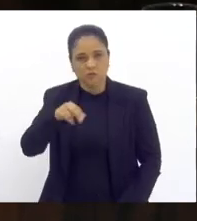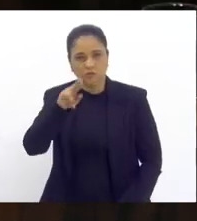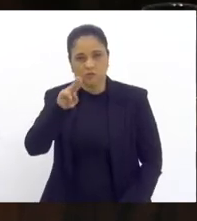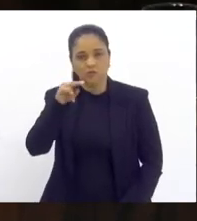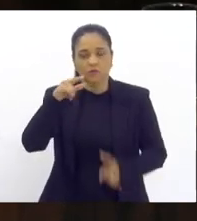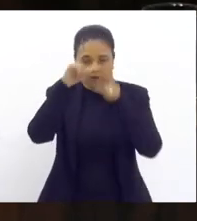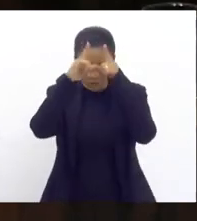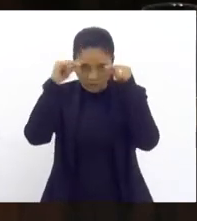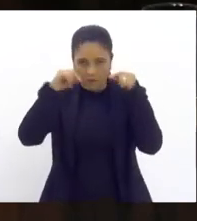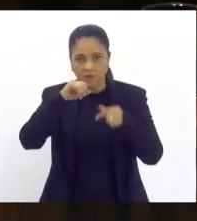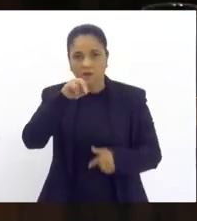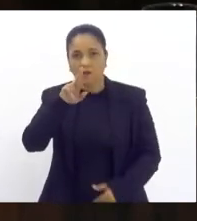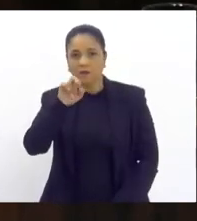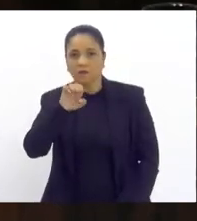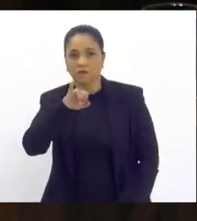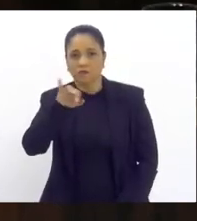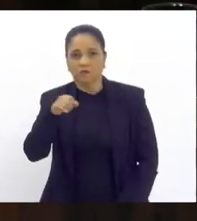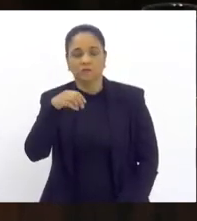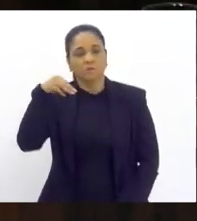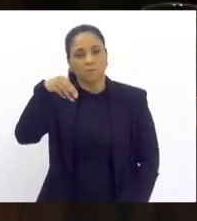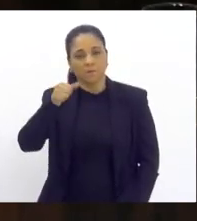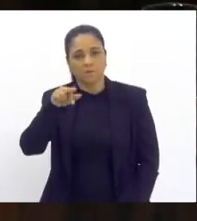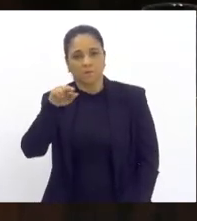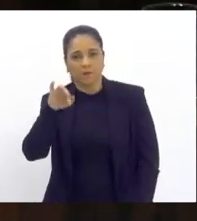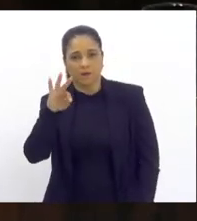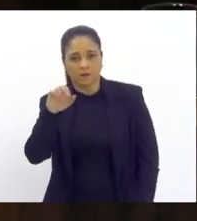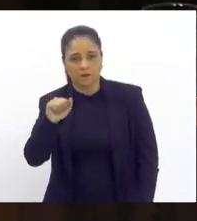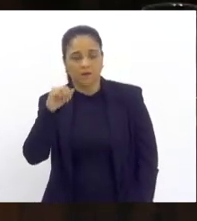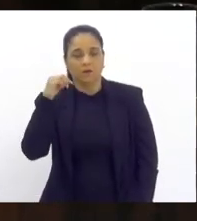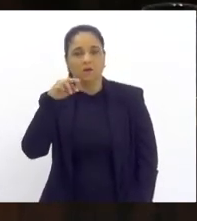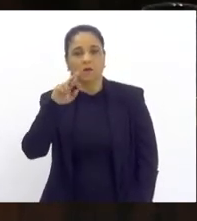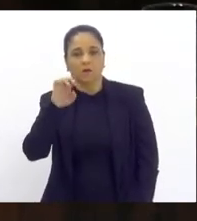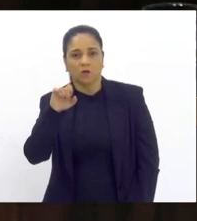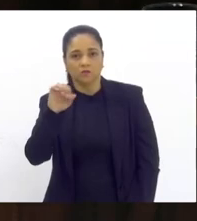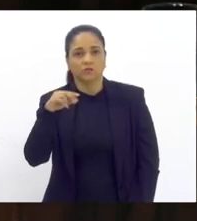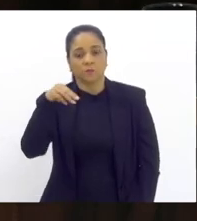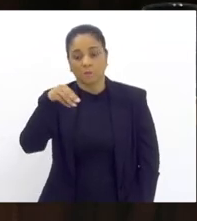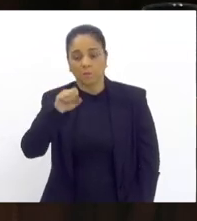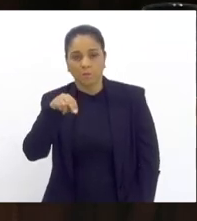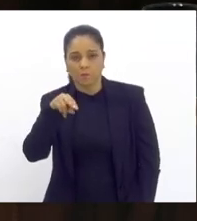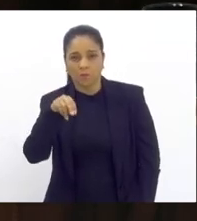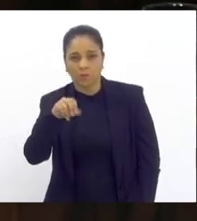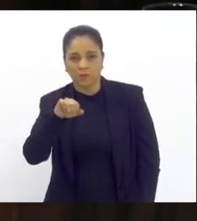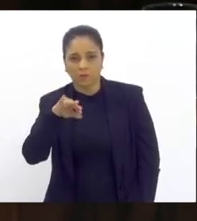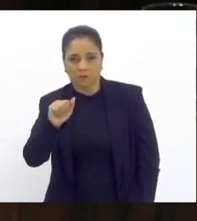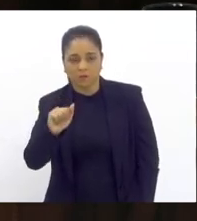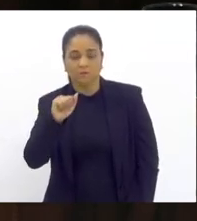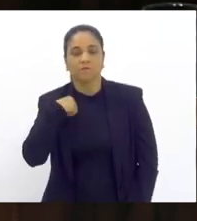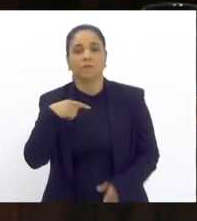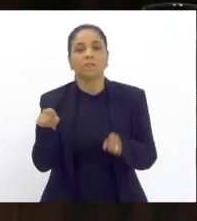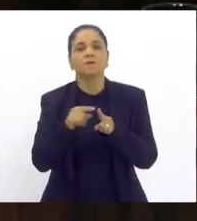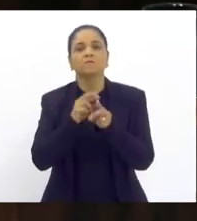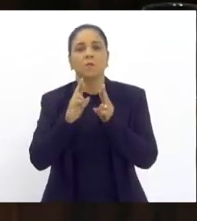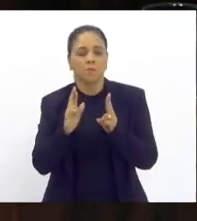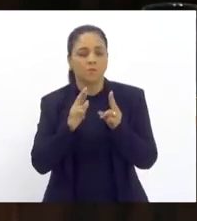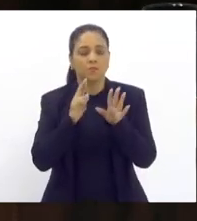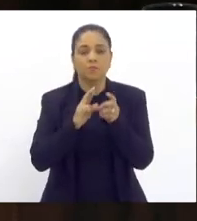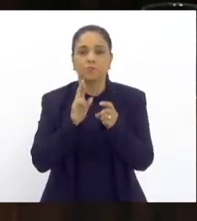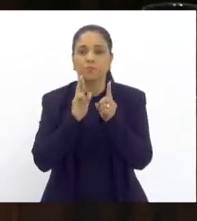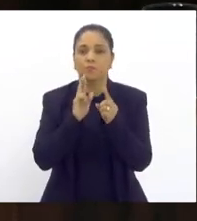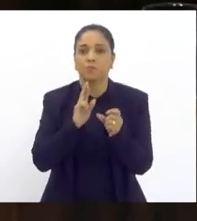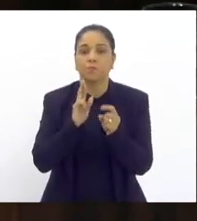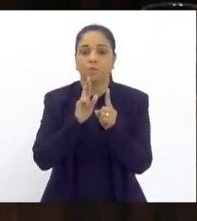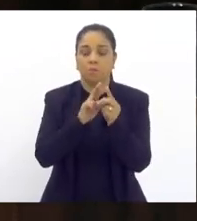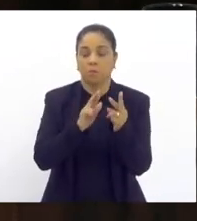enfermeira Regiane, Marta Rocha e Mônica Francisco, que institui a Procuradoria Especial da Mulher na